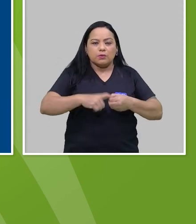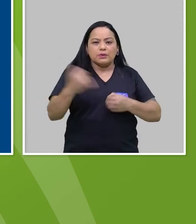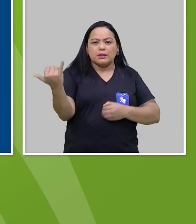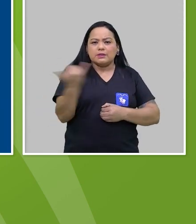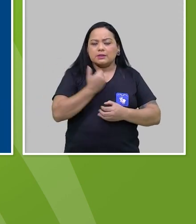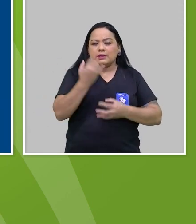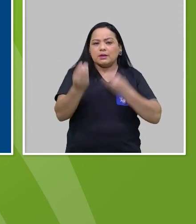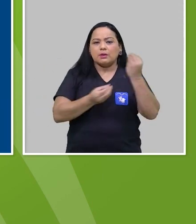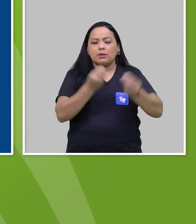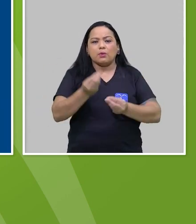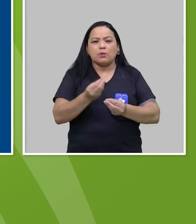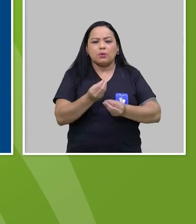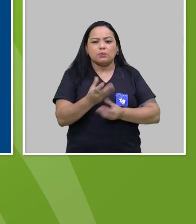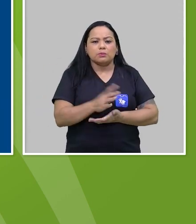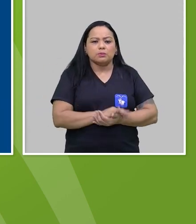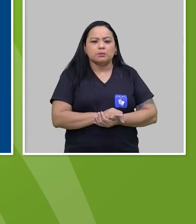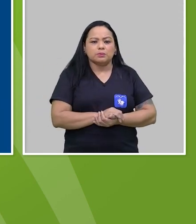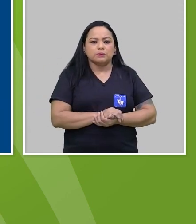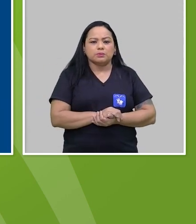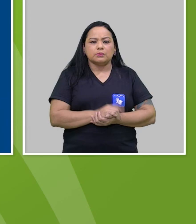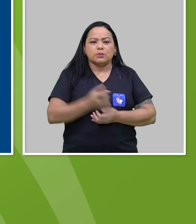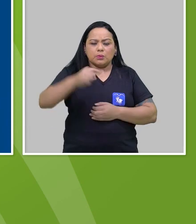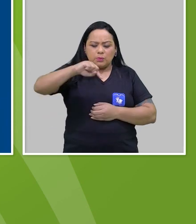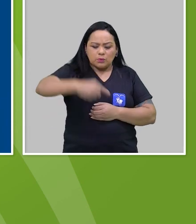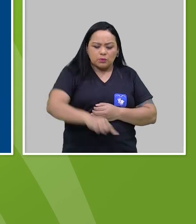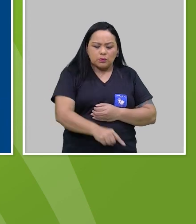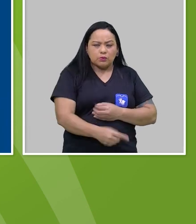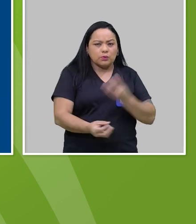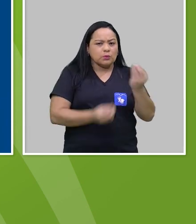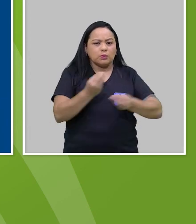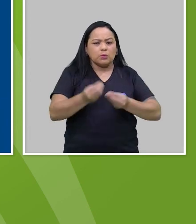como é o perfil aqui, ó, o fundo. O